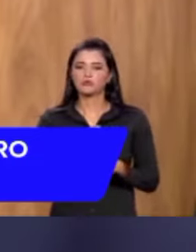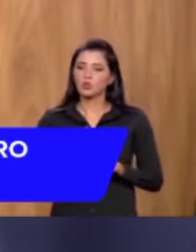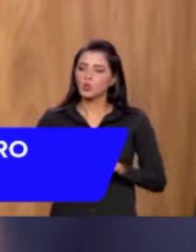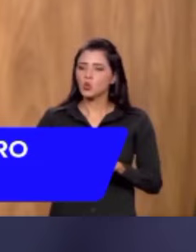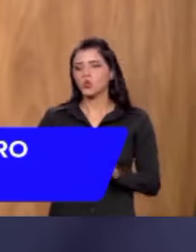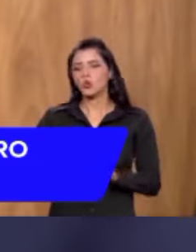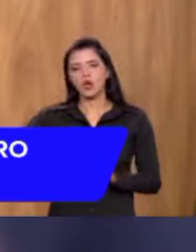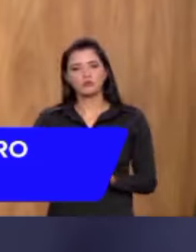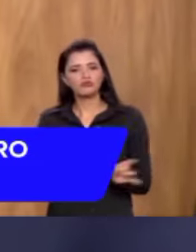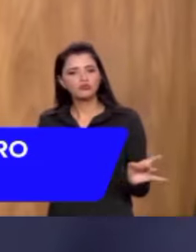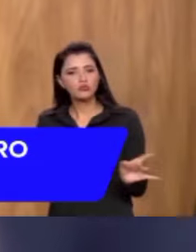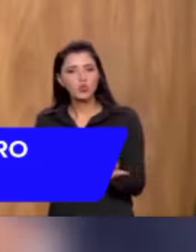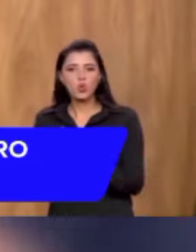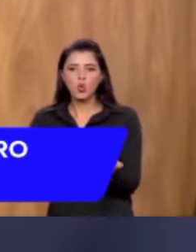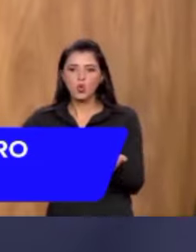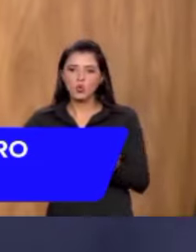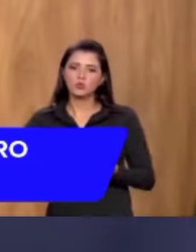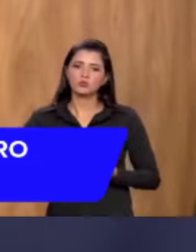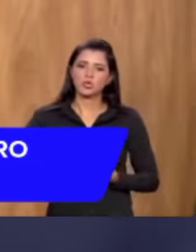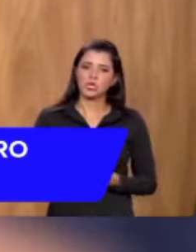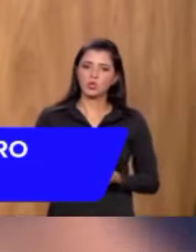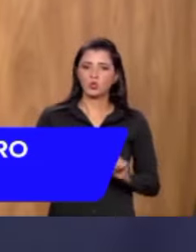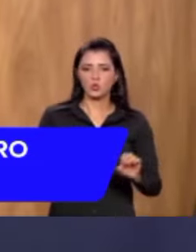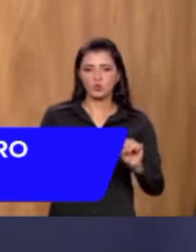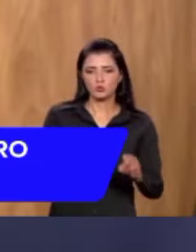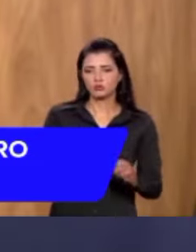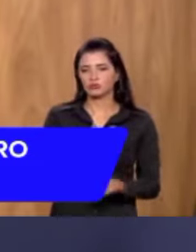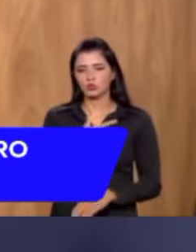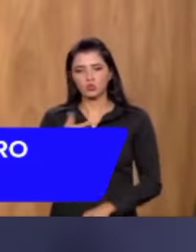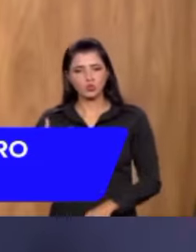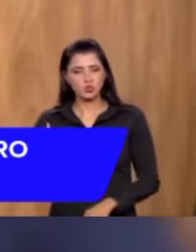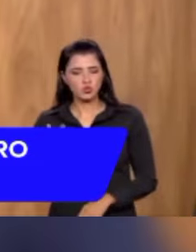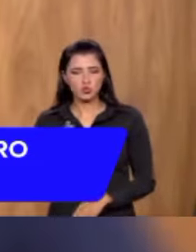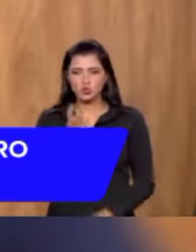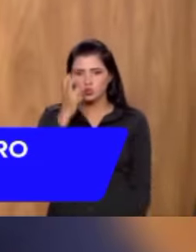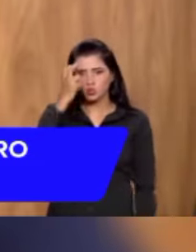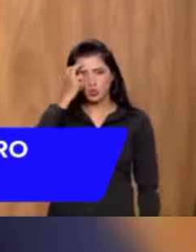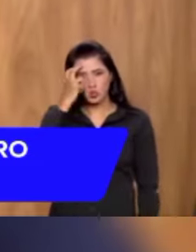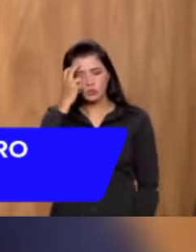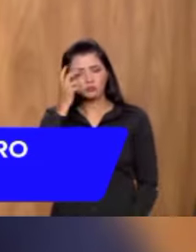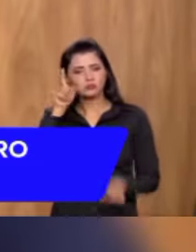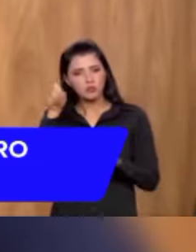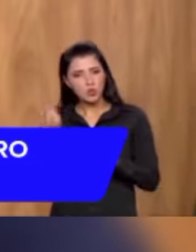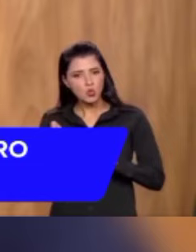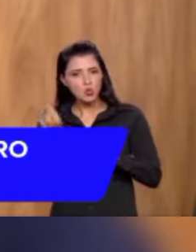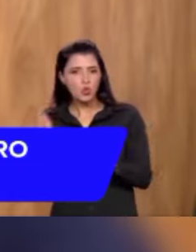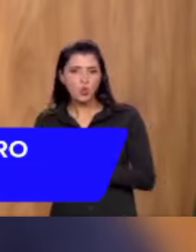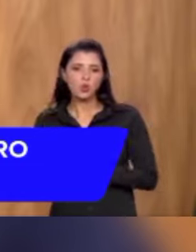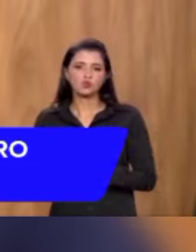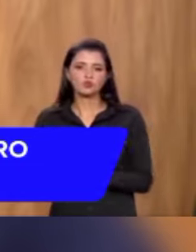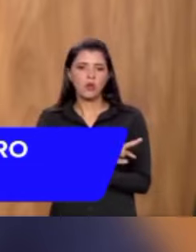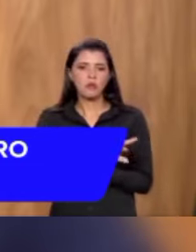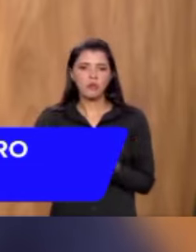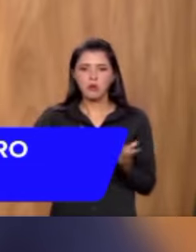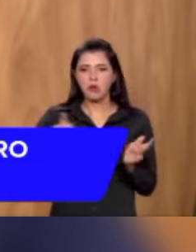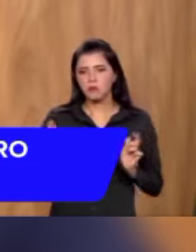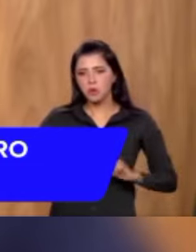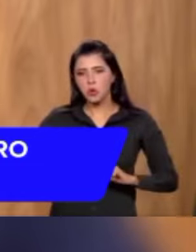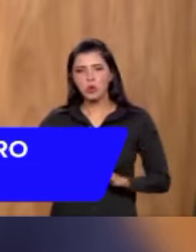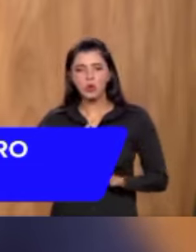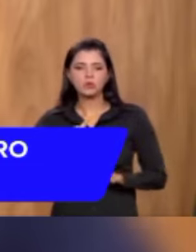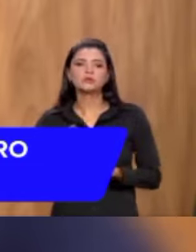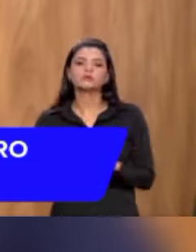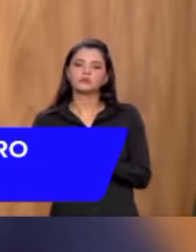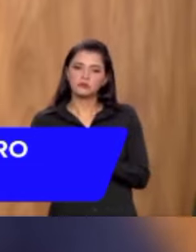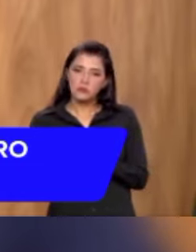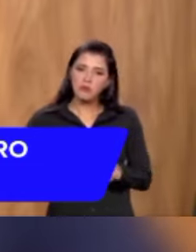do comércio, saúde, a educação, cultura, a saúde, a cultura, a agricultura, que e que possa